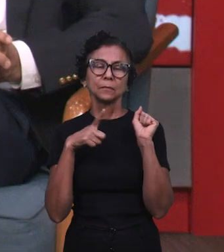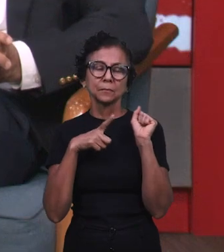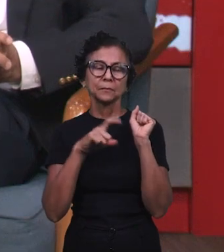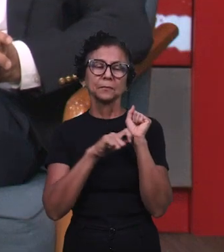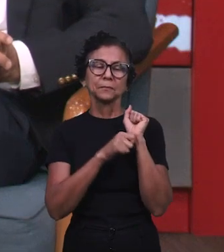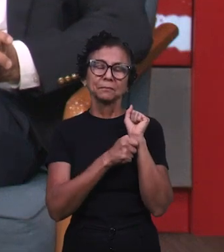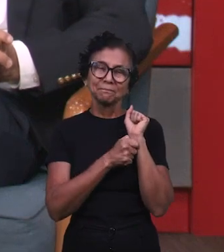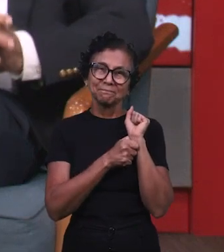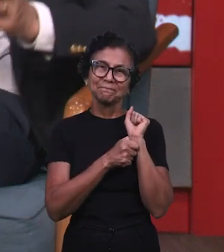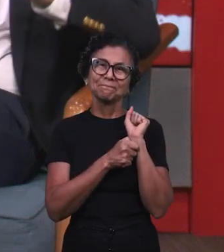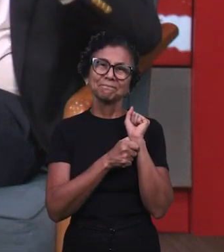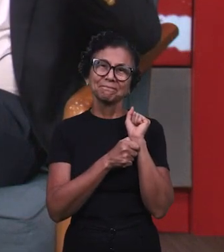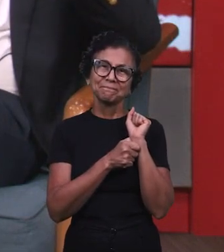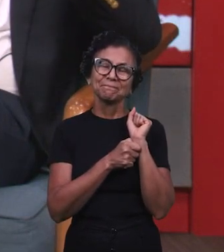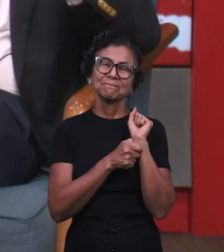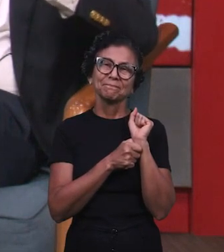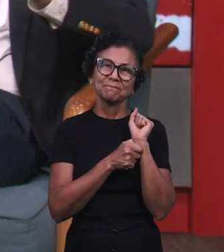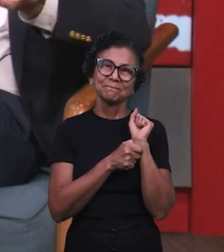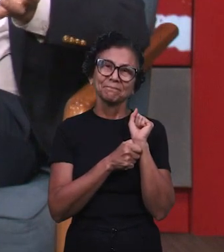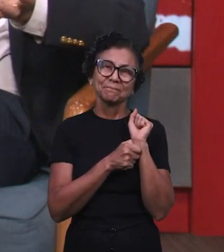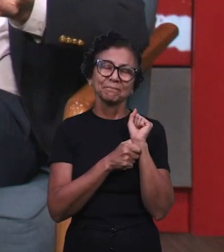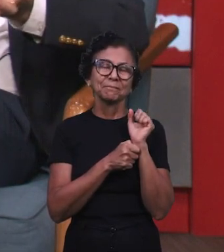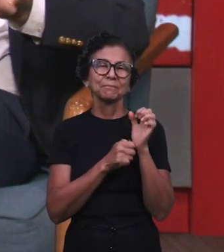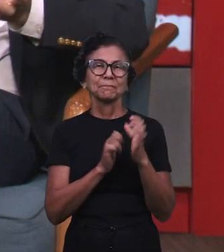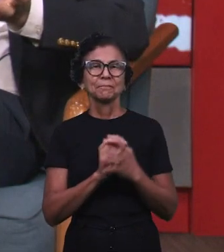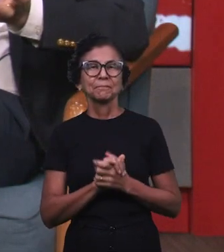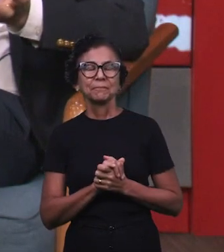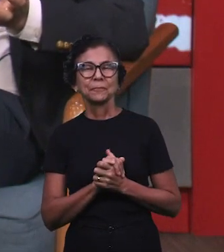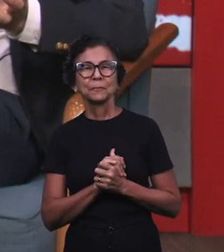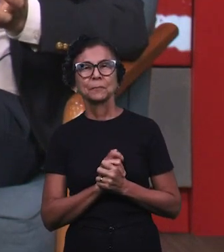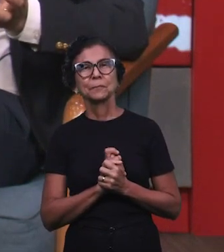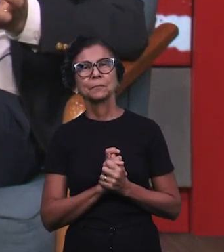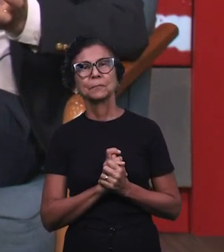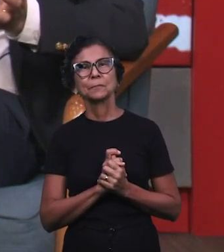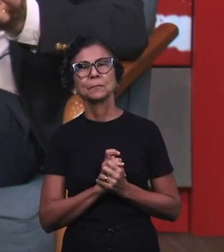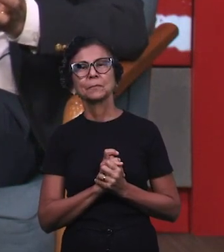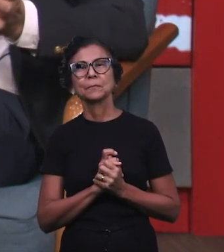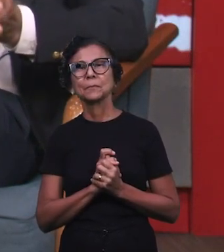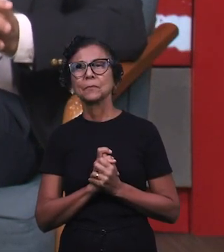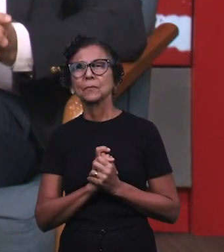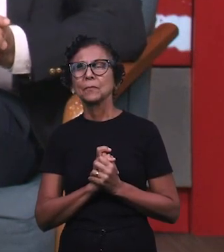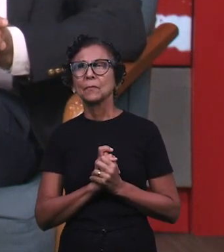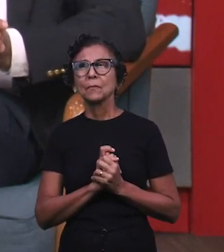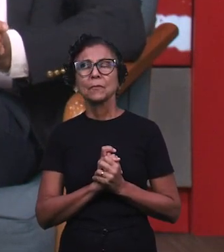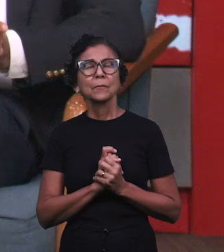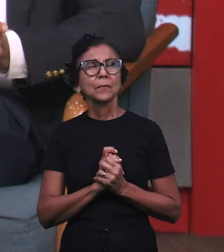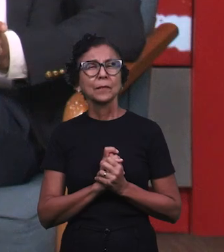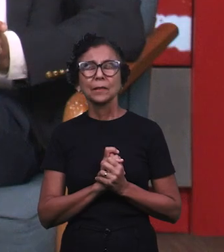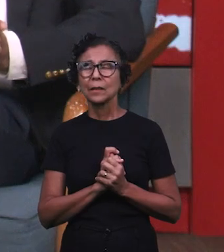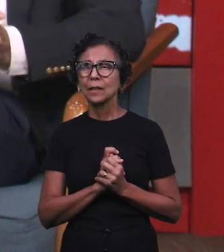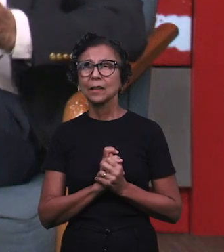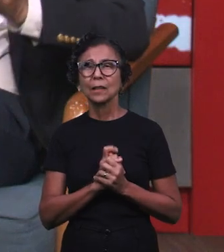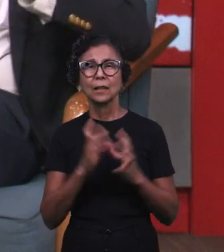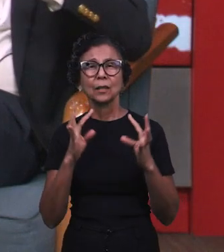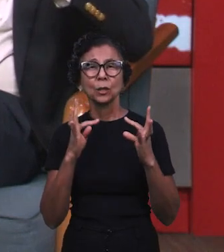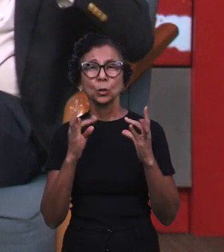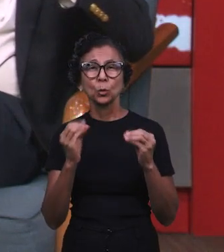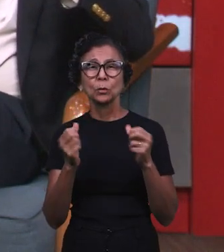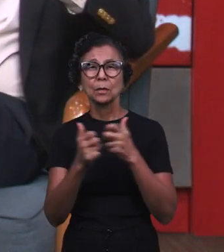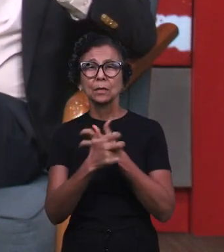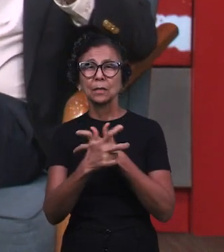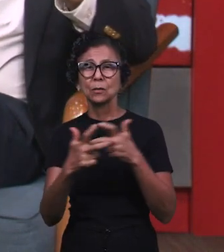segredo. Tudo aquilo que provém de Deus é mistério. Você